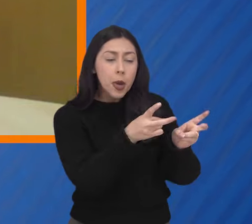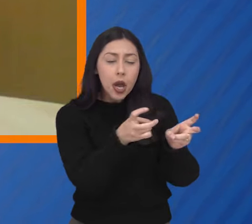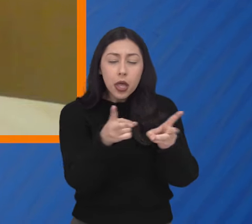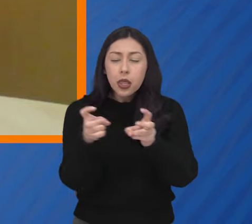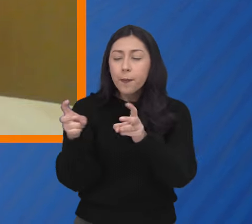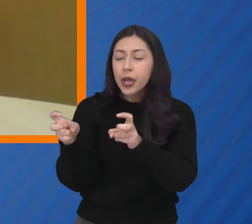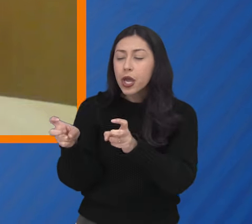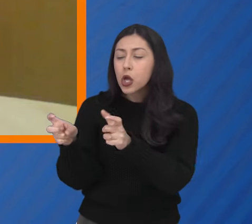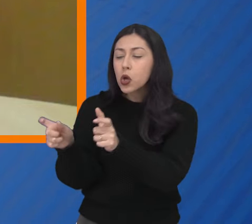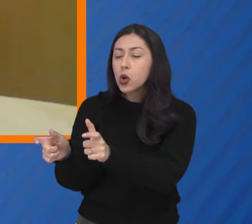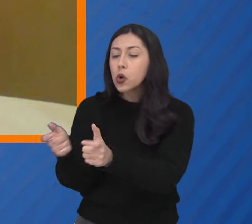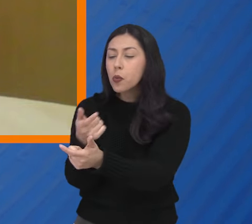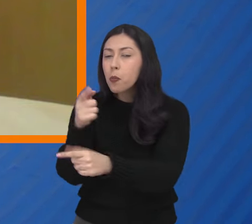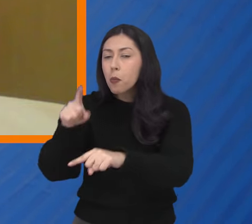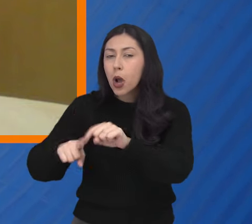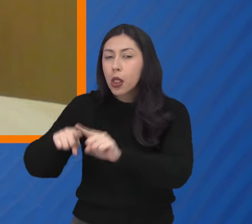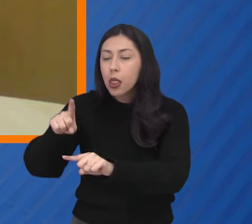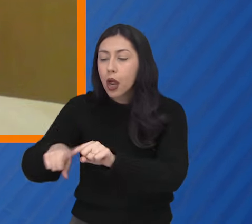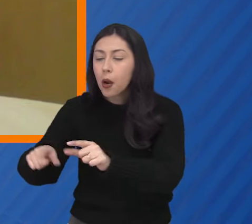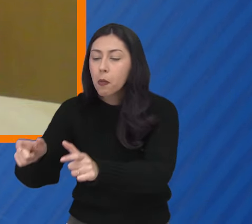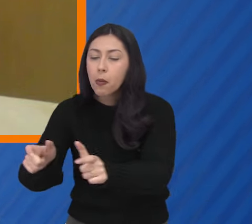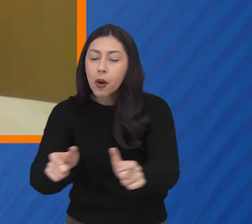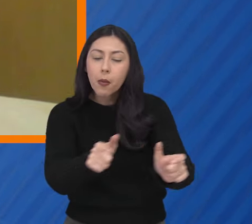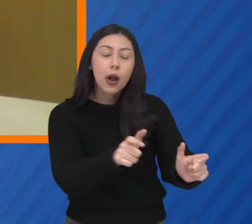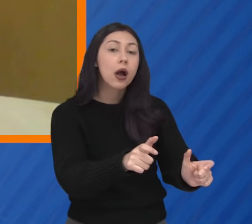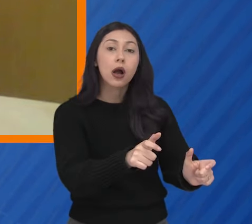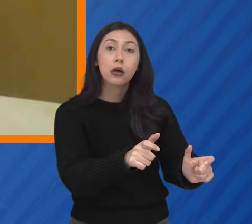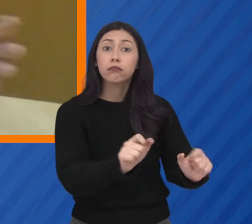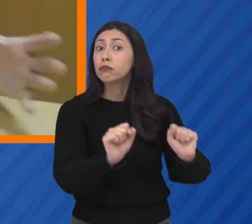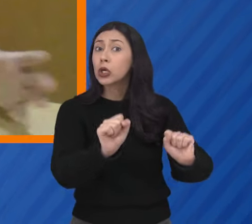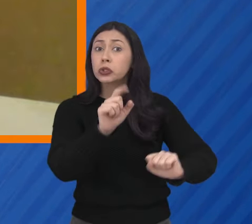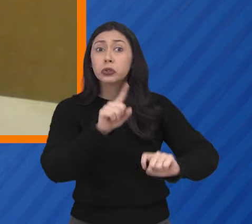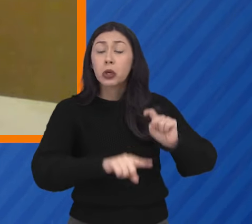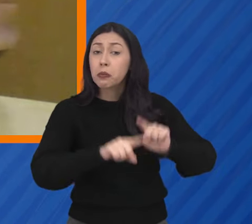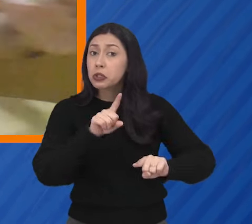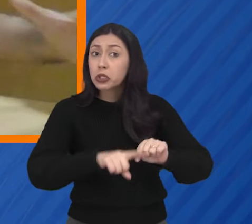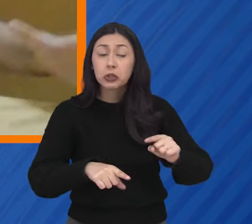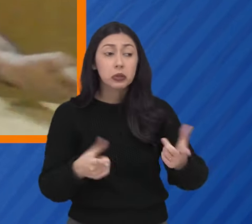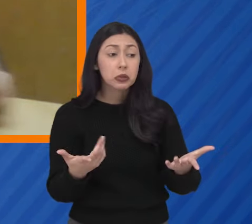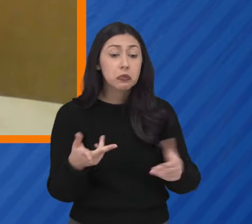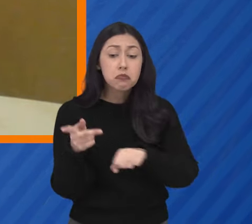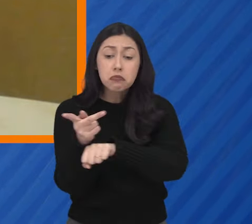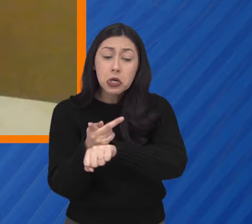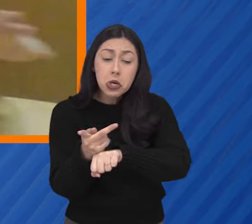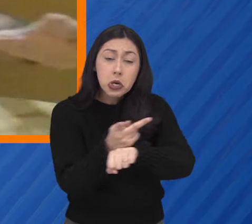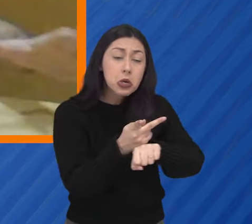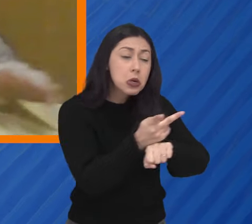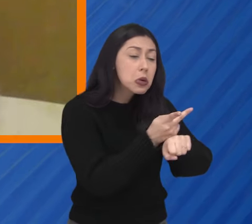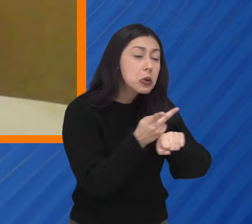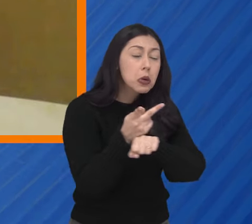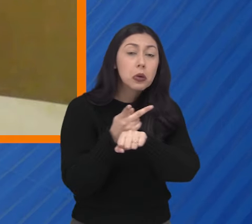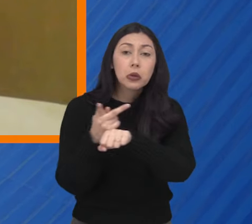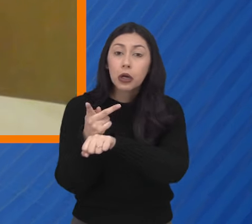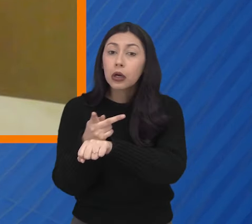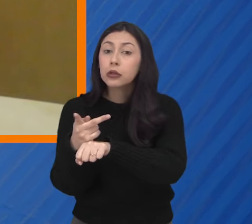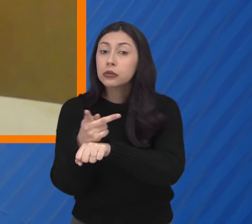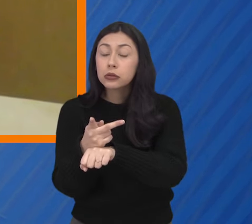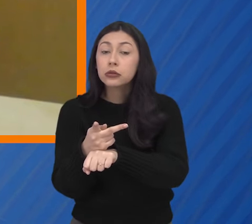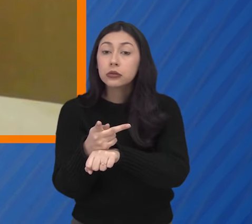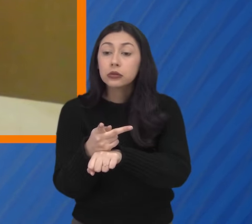interesse que estão no terreno e pode chamar de alvo qualquer objeto que esteja eh na superfície da